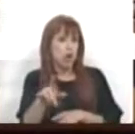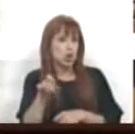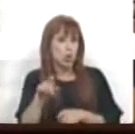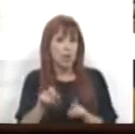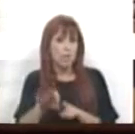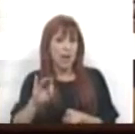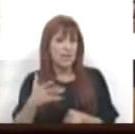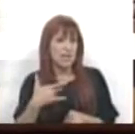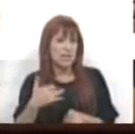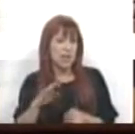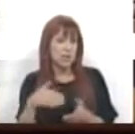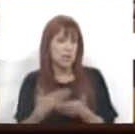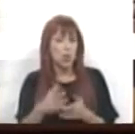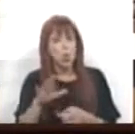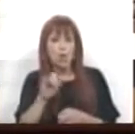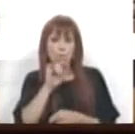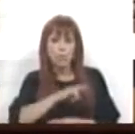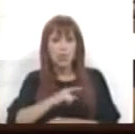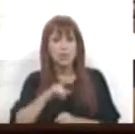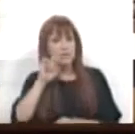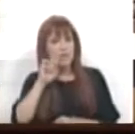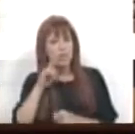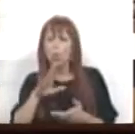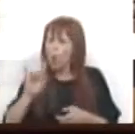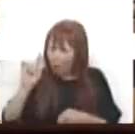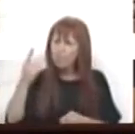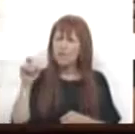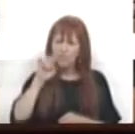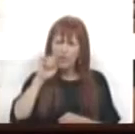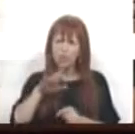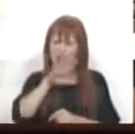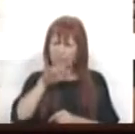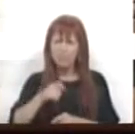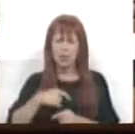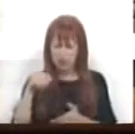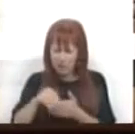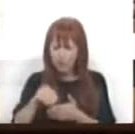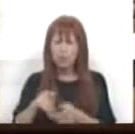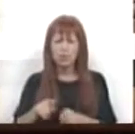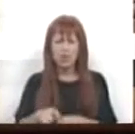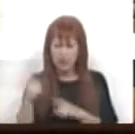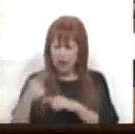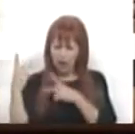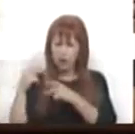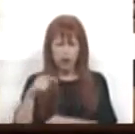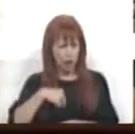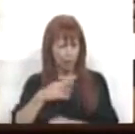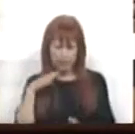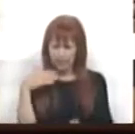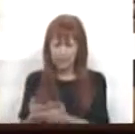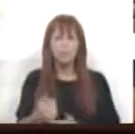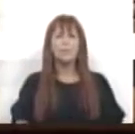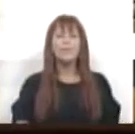escolhas do PSD e CDS, quando deveriam ter defendido as famílias da pobreza e da austeridade que eles